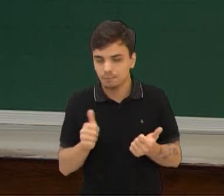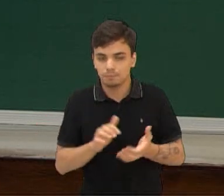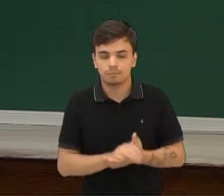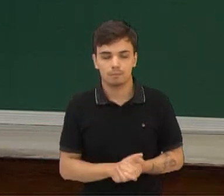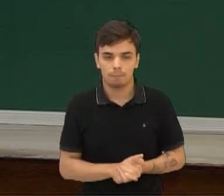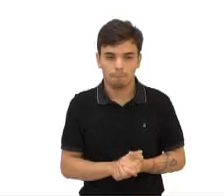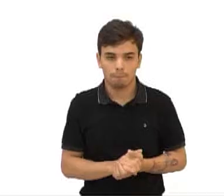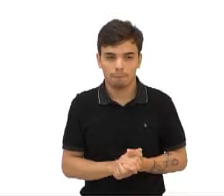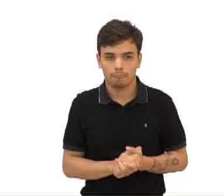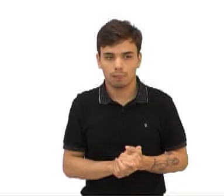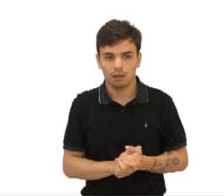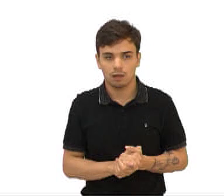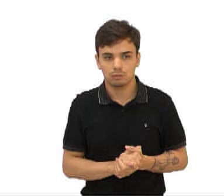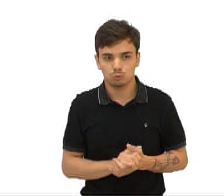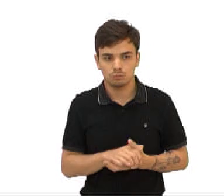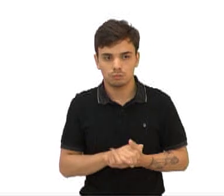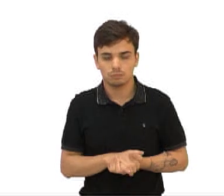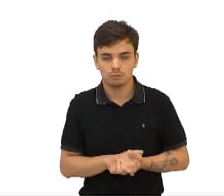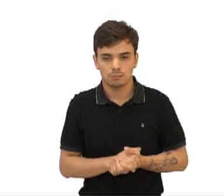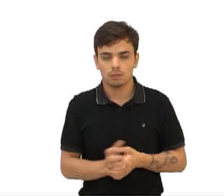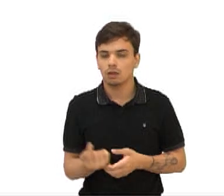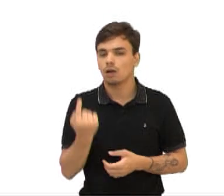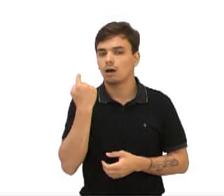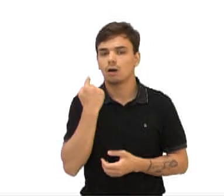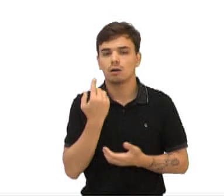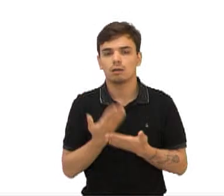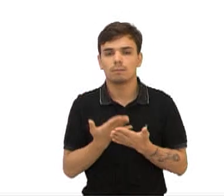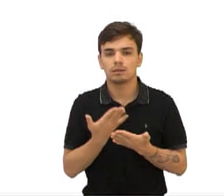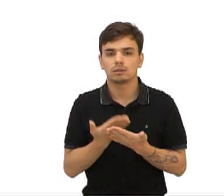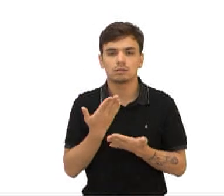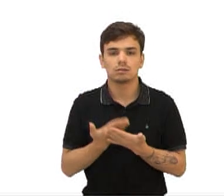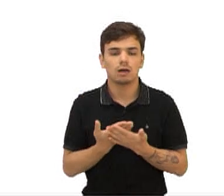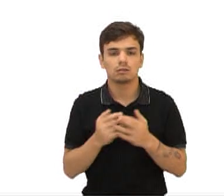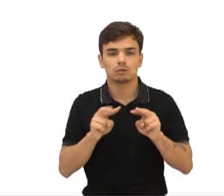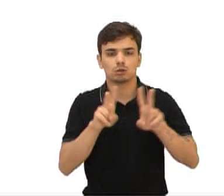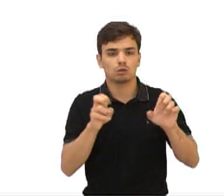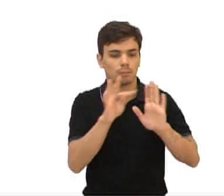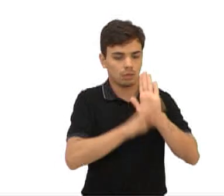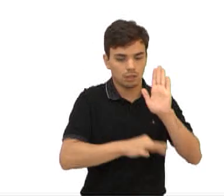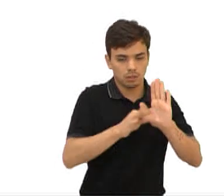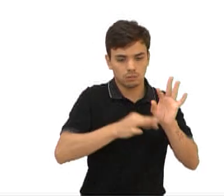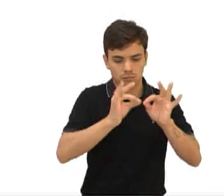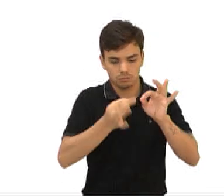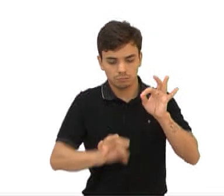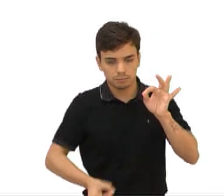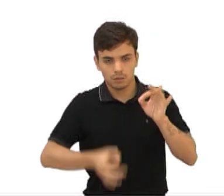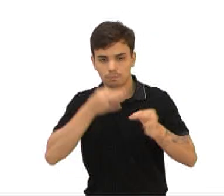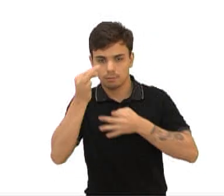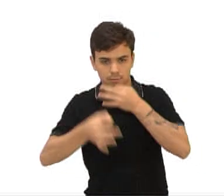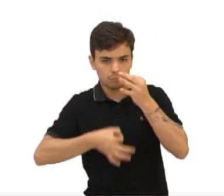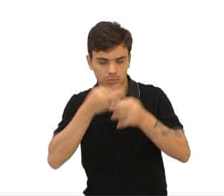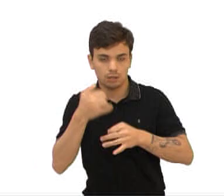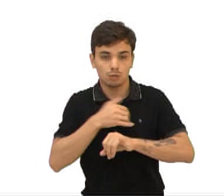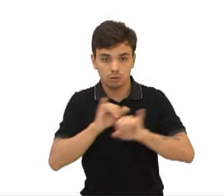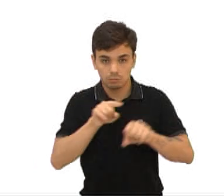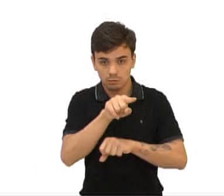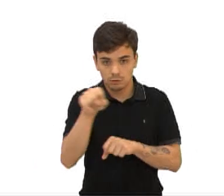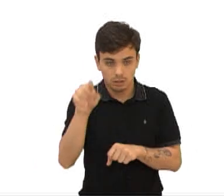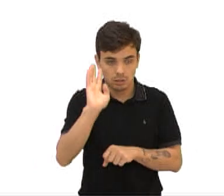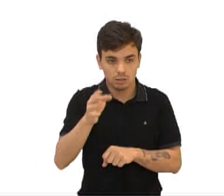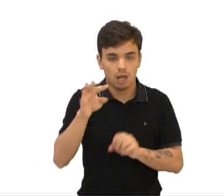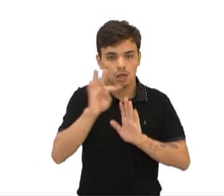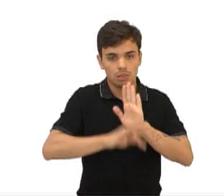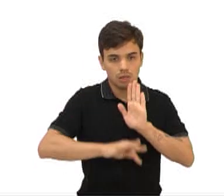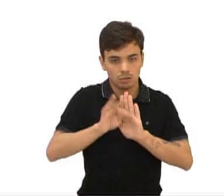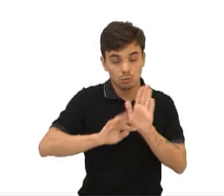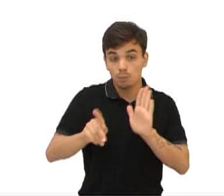Olha lá. Na aula anterior, a gente falou sobre o texto dissertativo argumentativo. Eu disse para vocês que é o texto